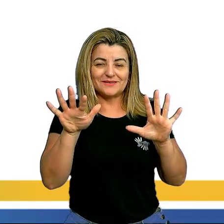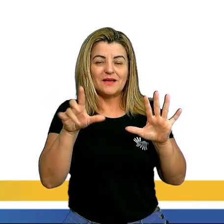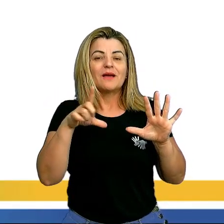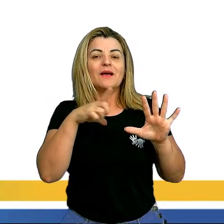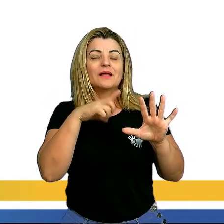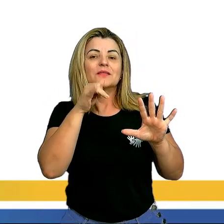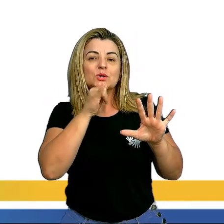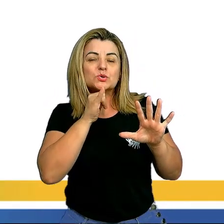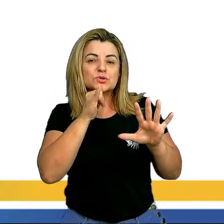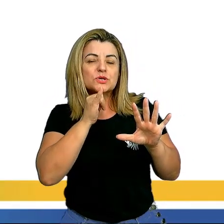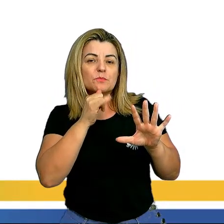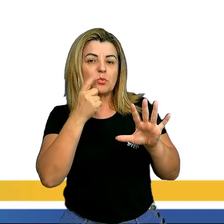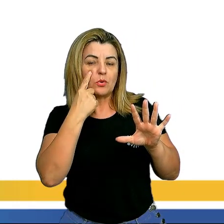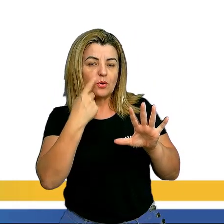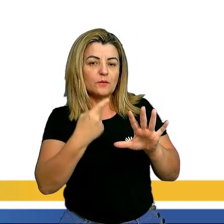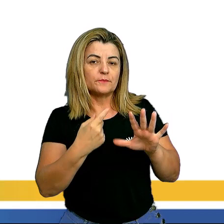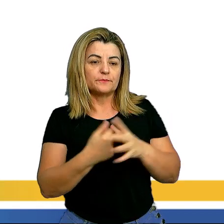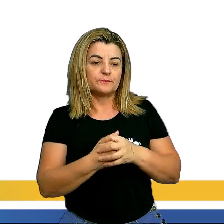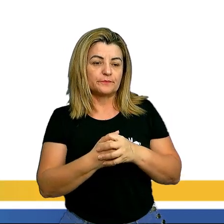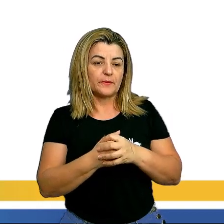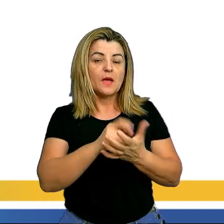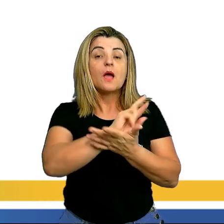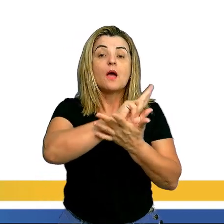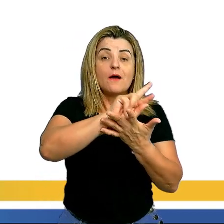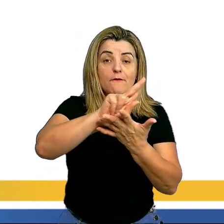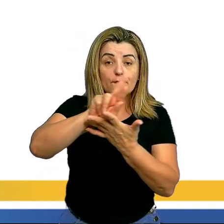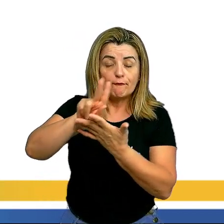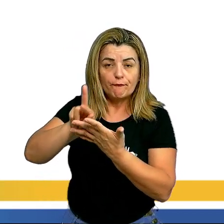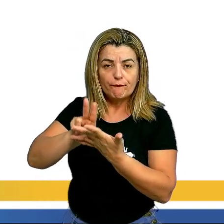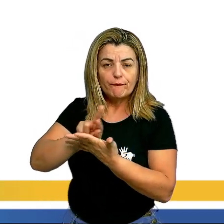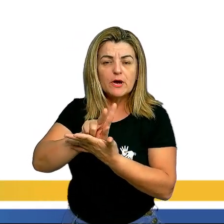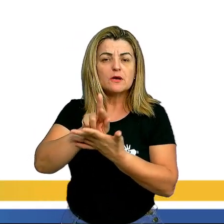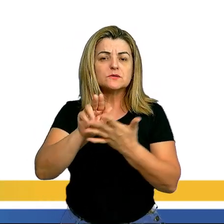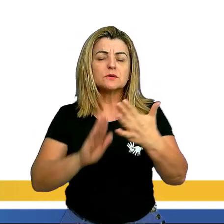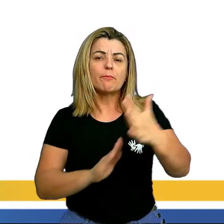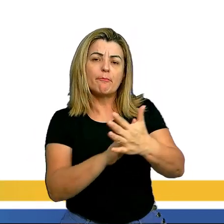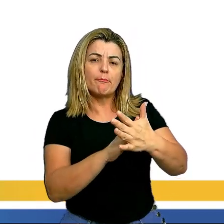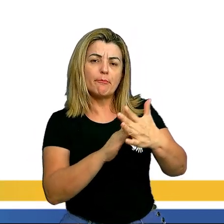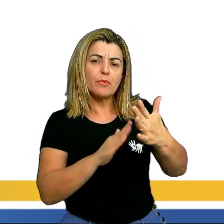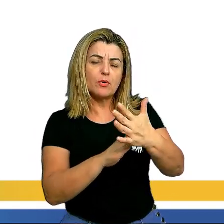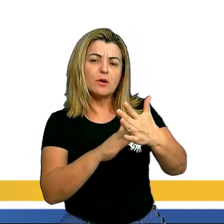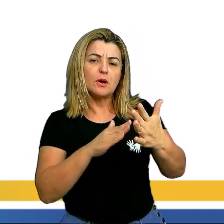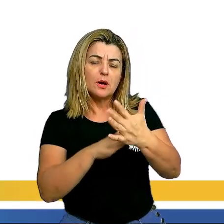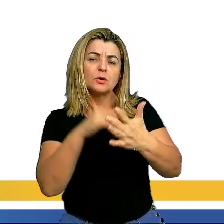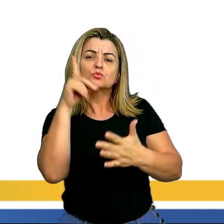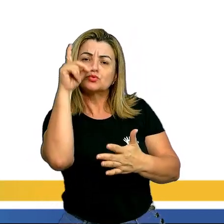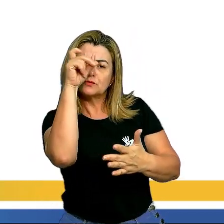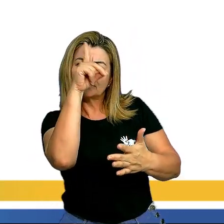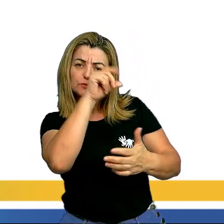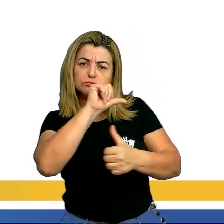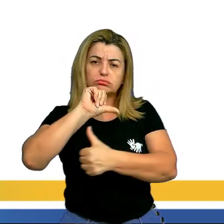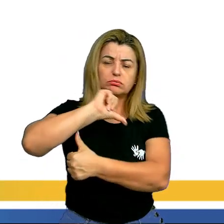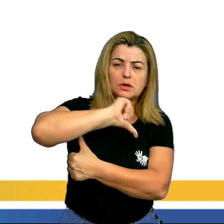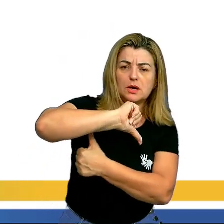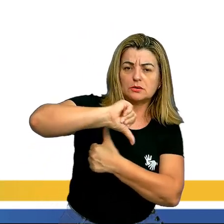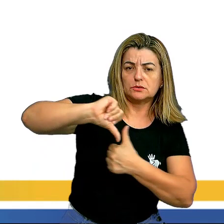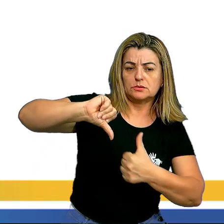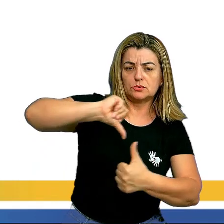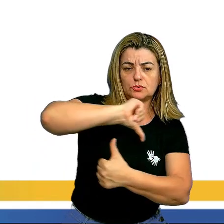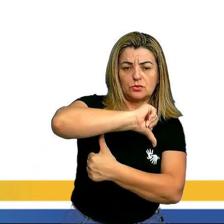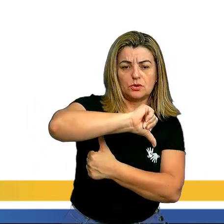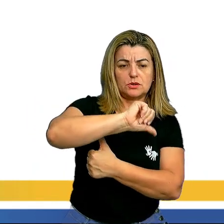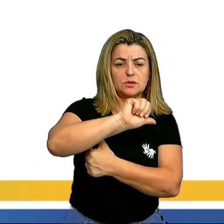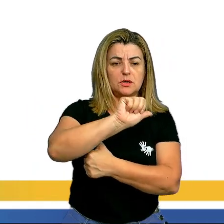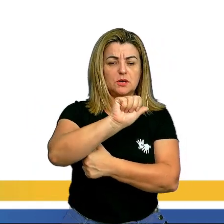tipos, pessoal, olha só. Há vários mecanismos que impedem ou dificultam a troca de alelos